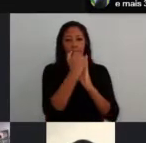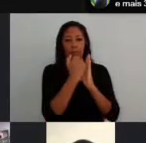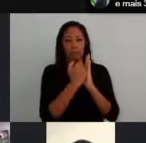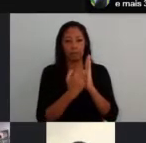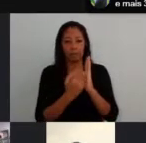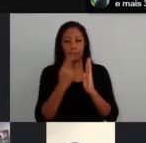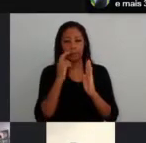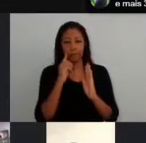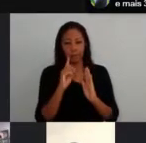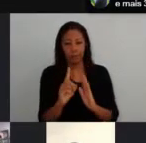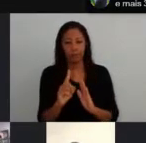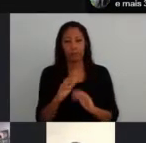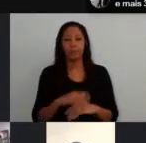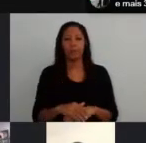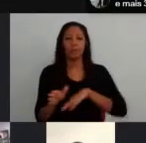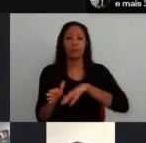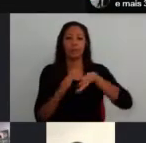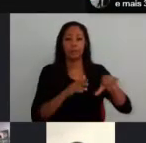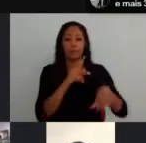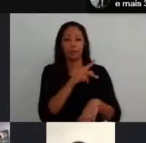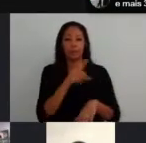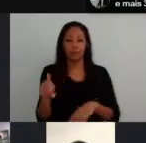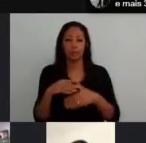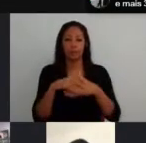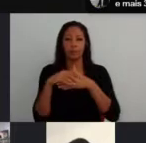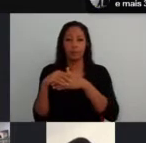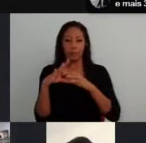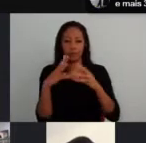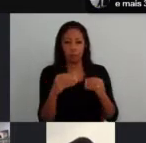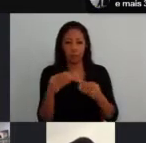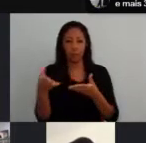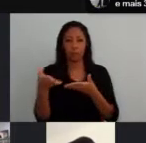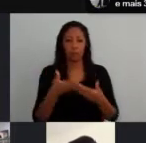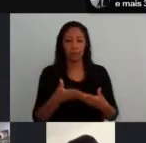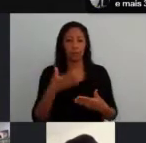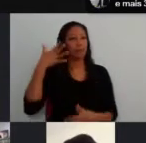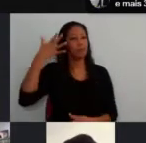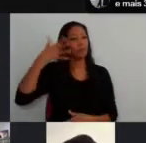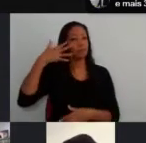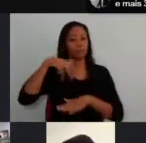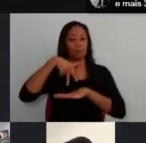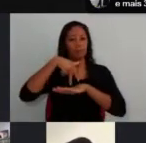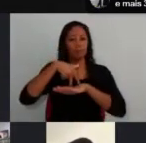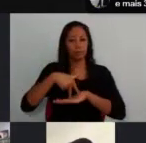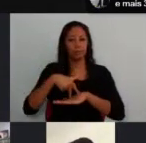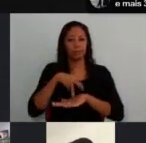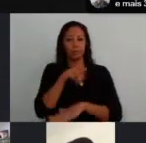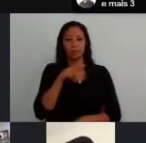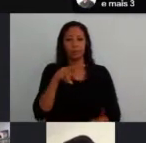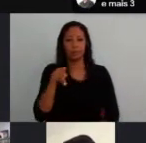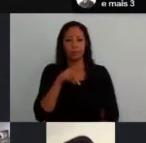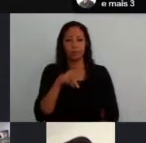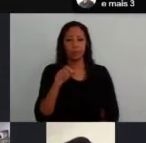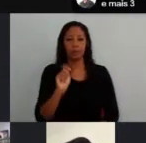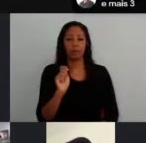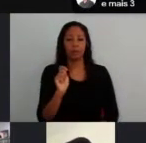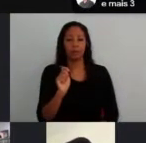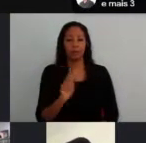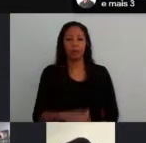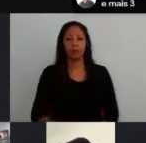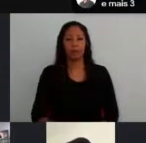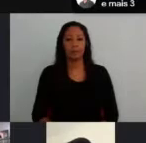presidente Irani Guedes saudou a todos e convidou para ocupar a tribuna o vereador Alexandre. O mesmo iniciou seu pronunciamento, fazendo a